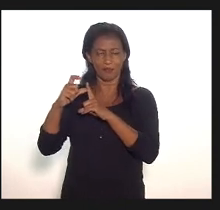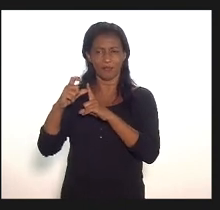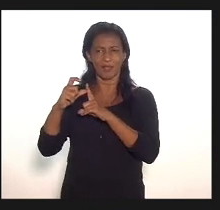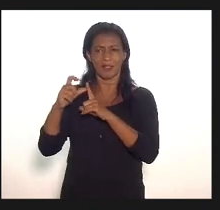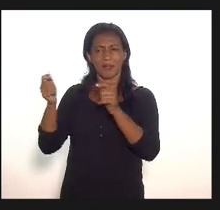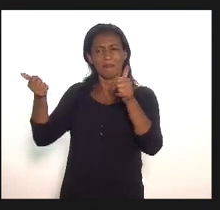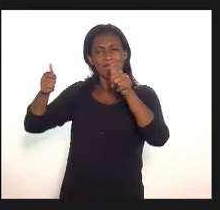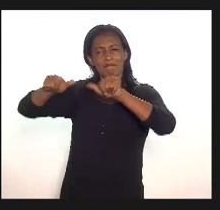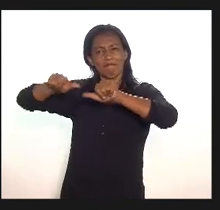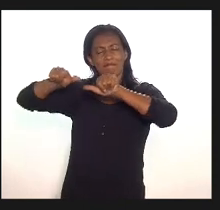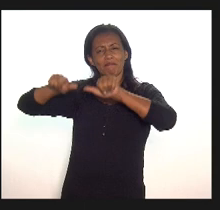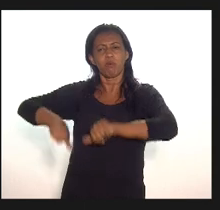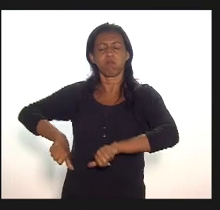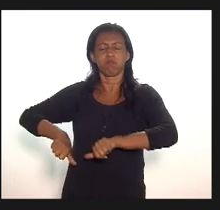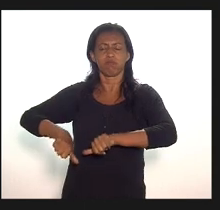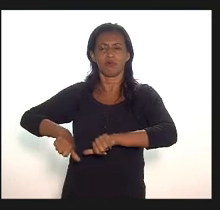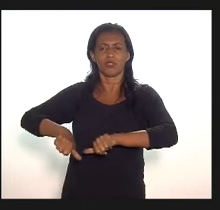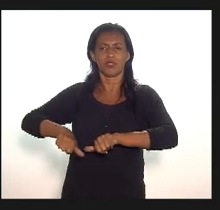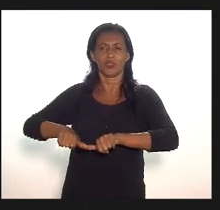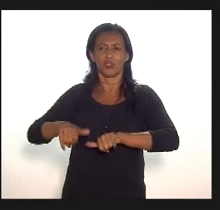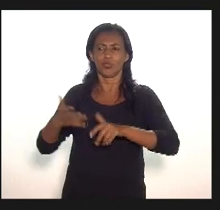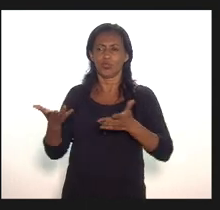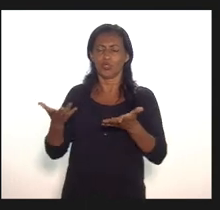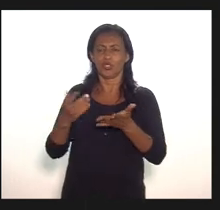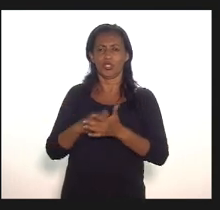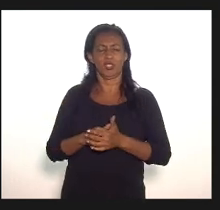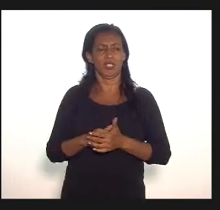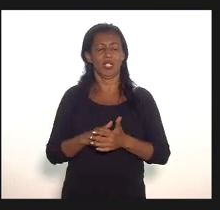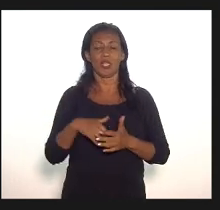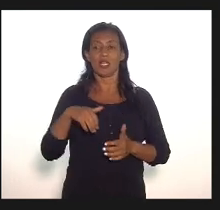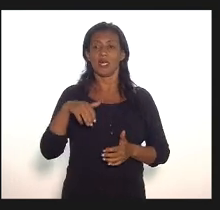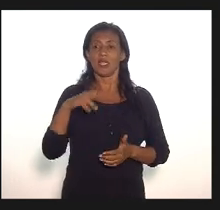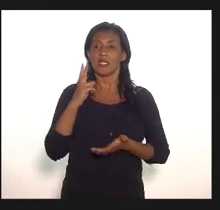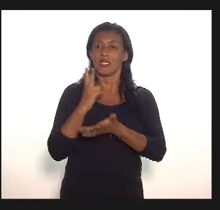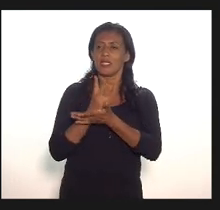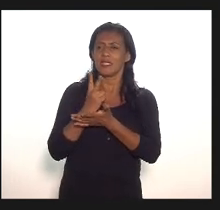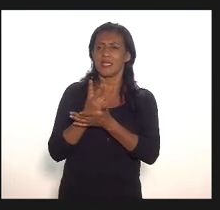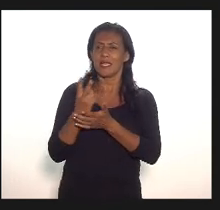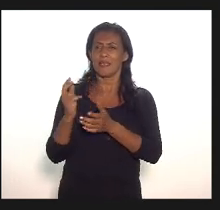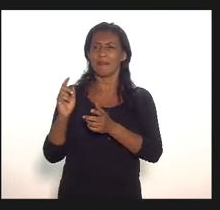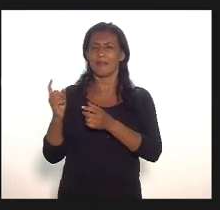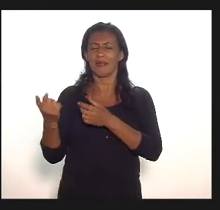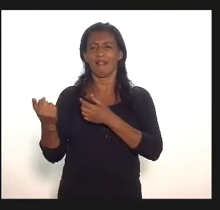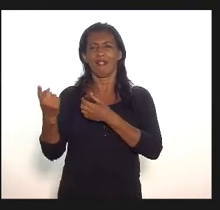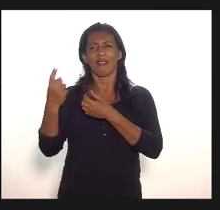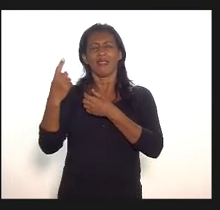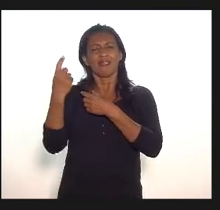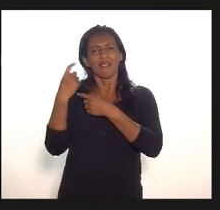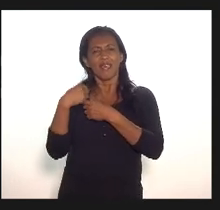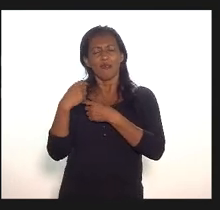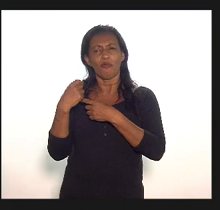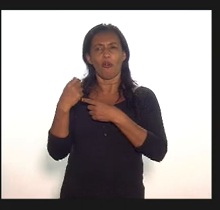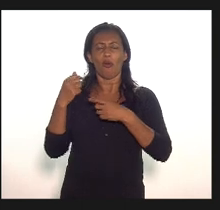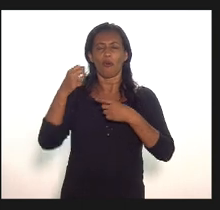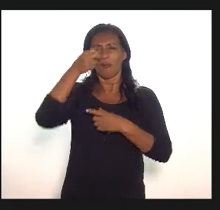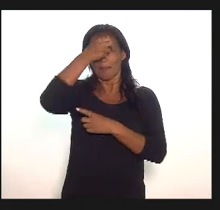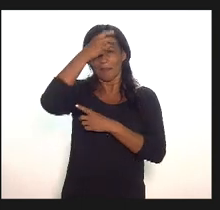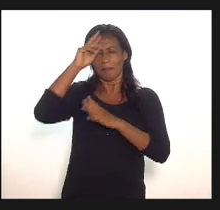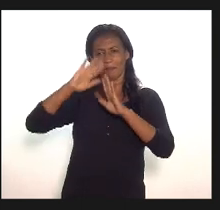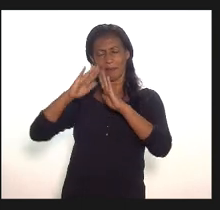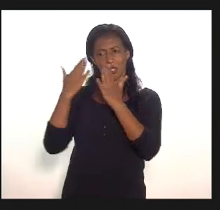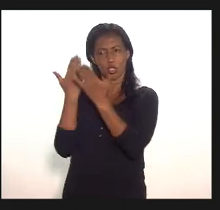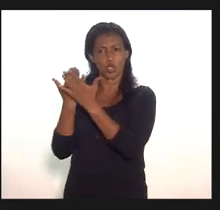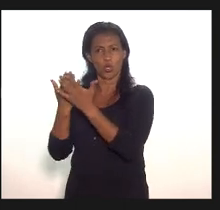prejudicando, sem querer levar em conta que traz isso um grande prejuízo para a rede municipal